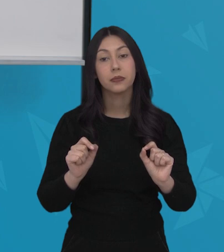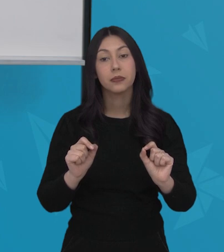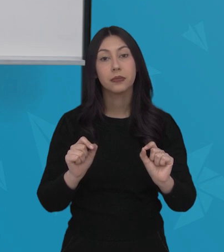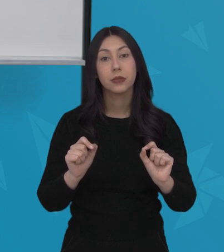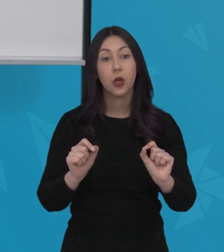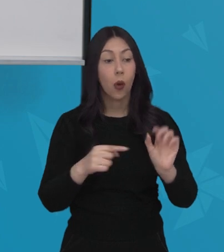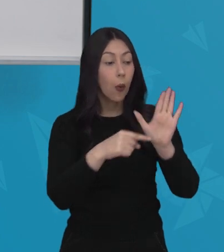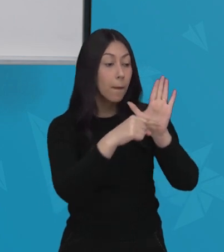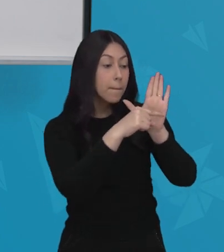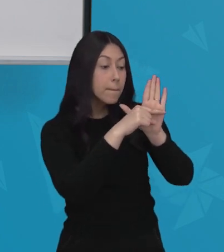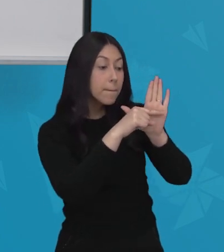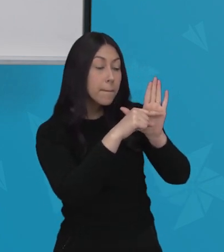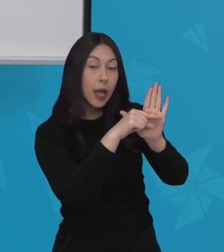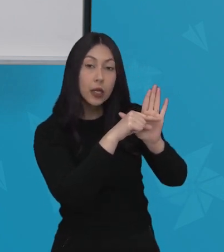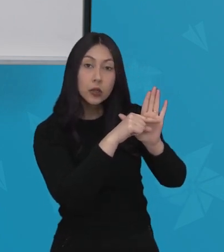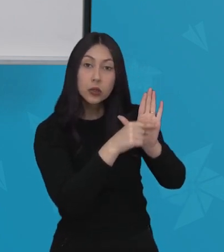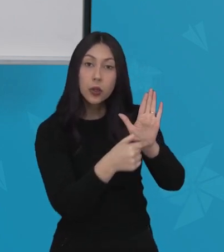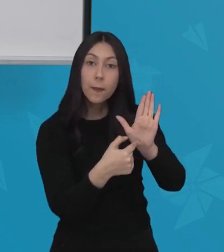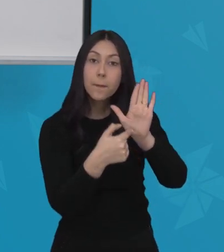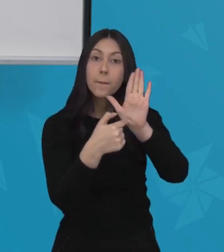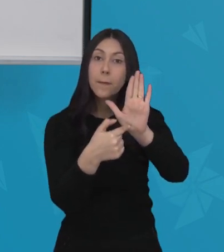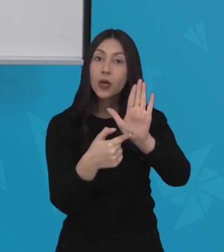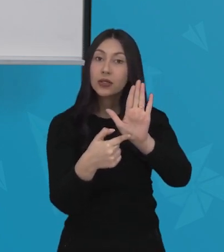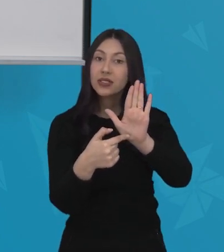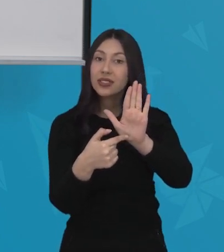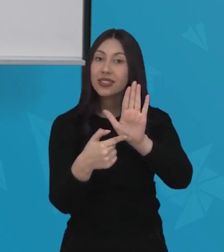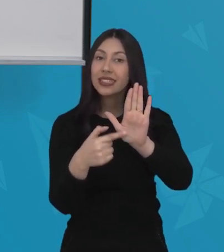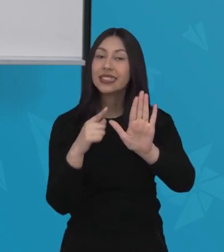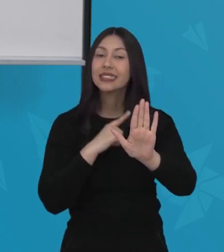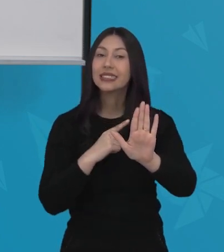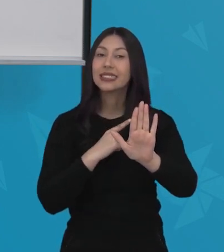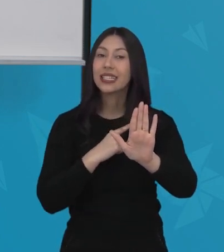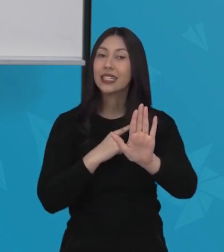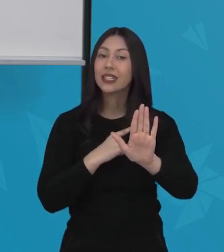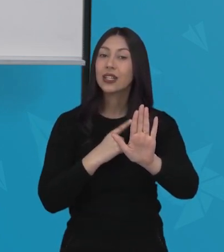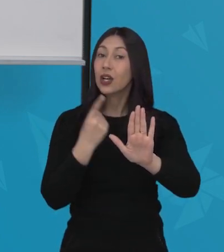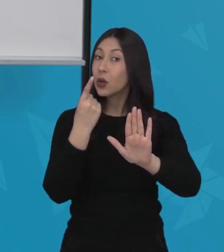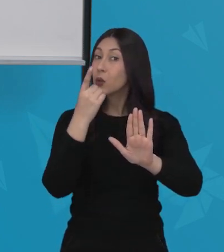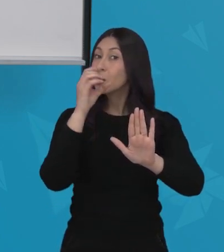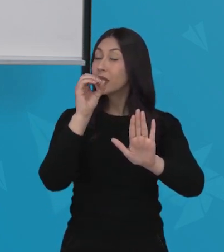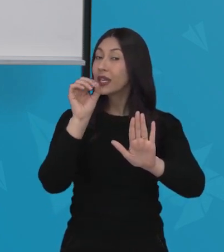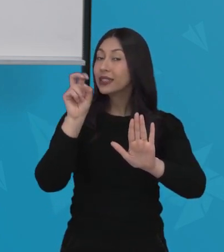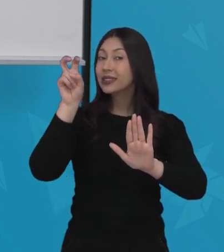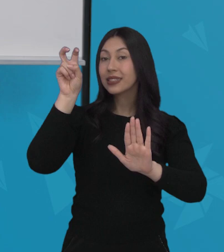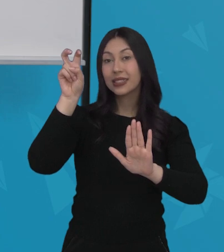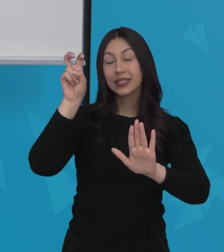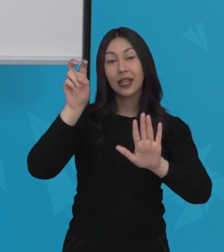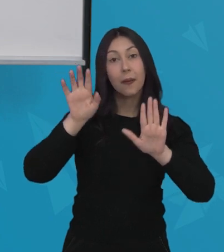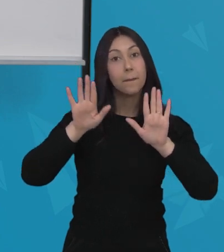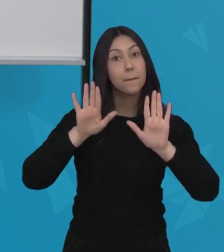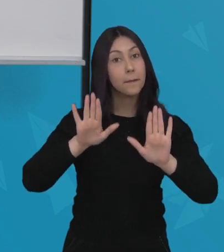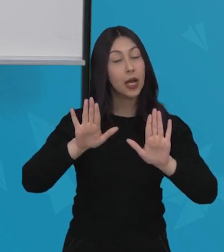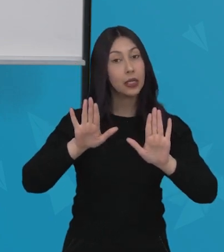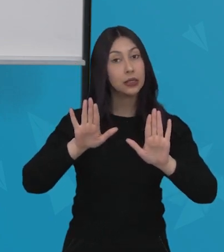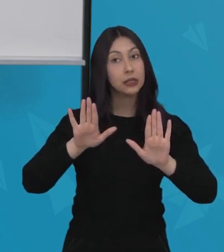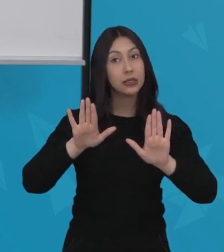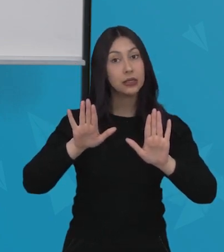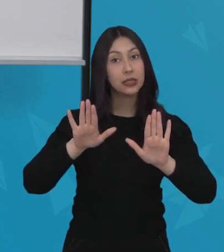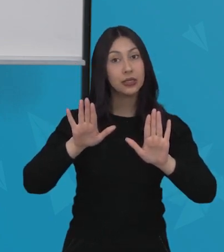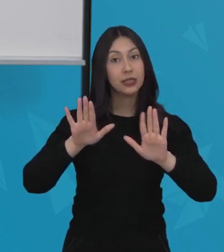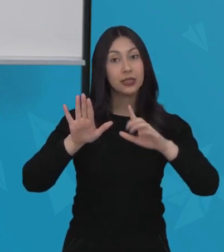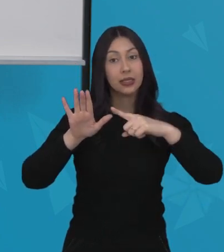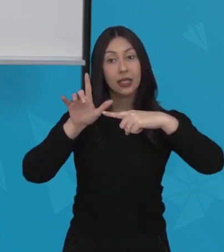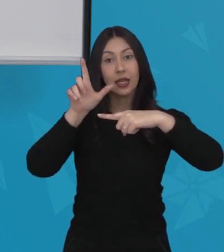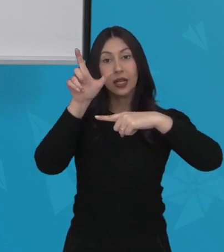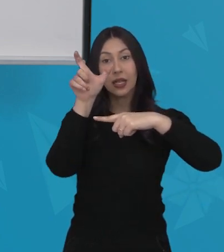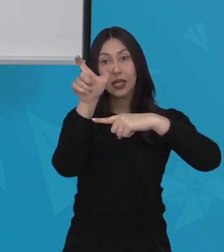Ele está indicando que eu tenho um 10 elevado à quinta ali. Só que esse menos faz com que eu tenha o 10 elevado à quinta estando